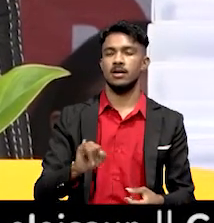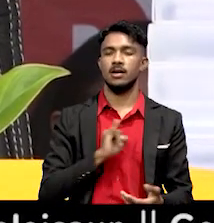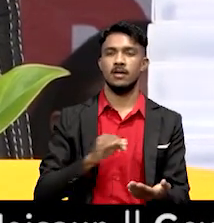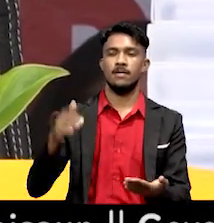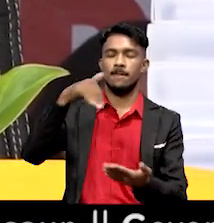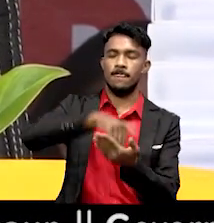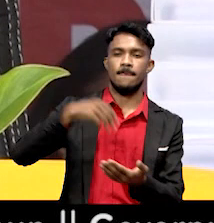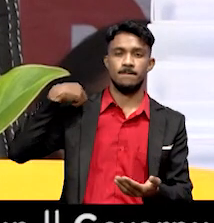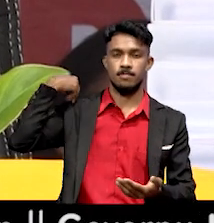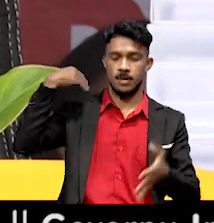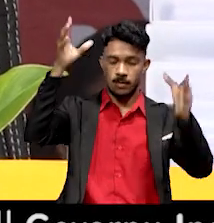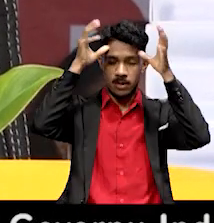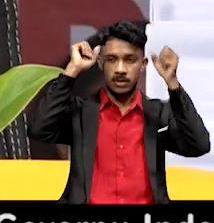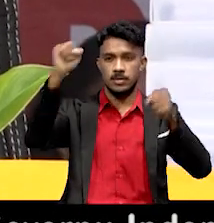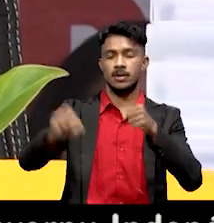presidente republika